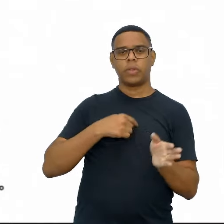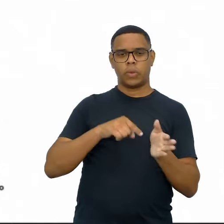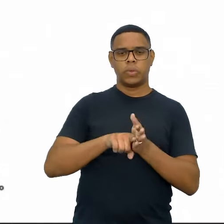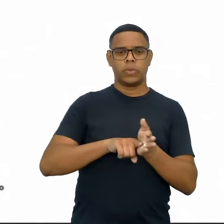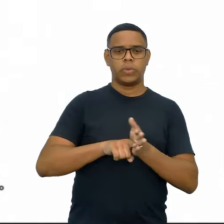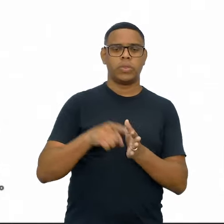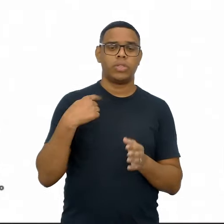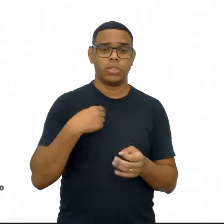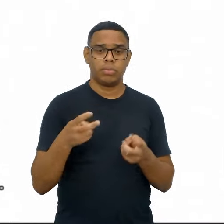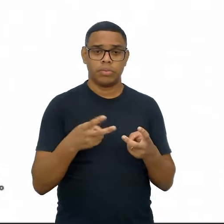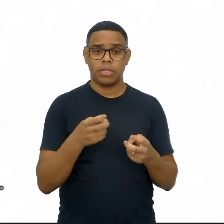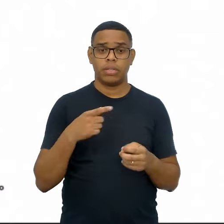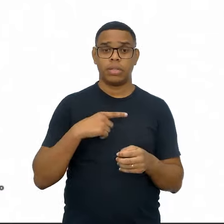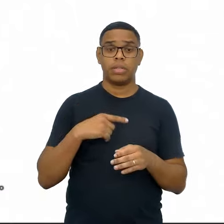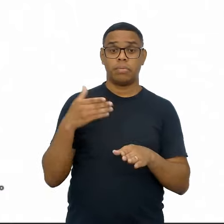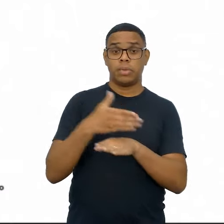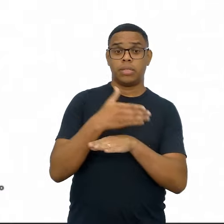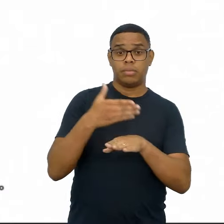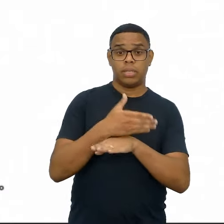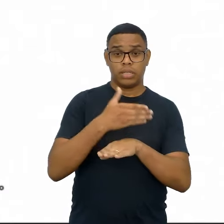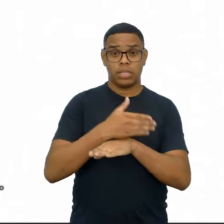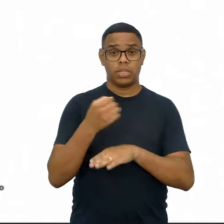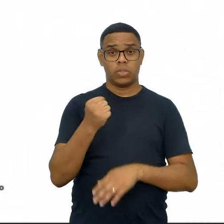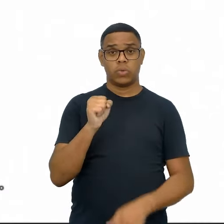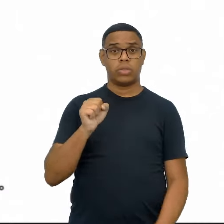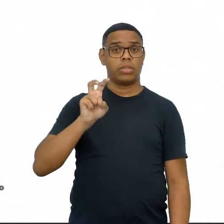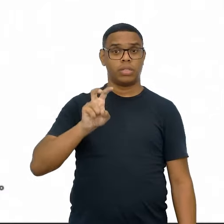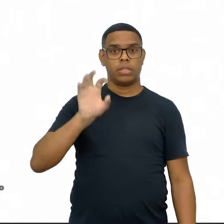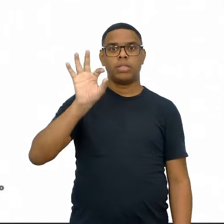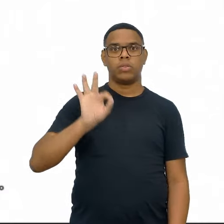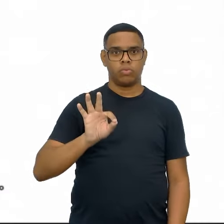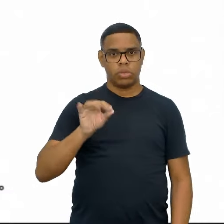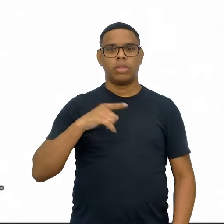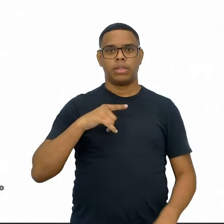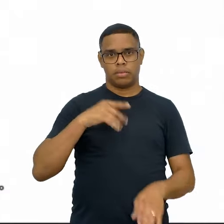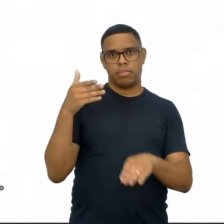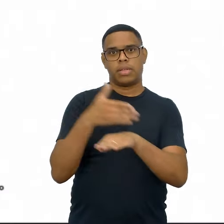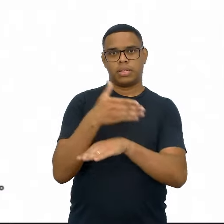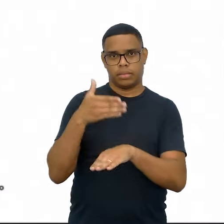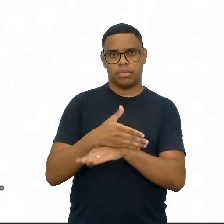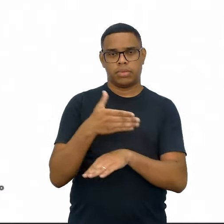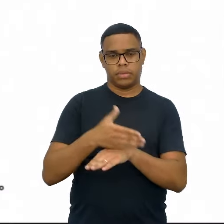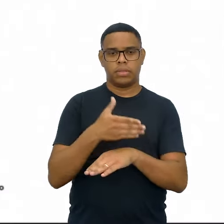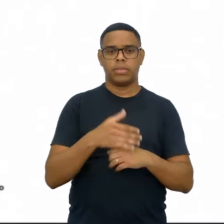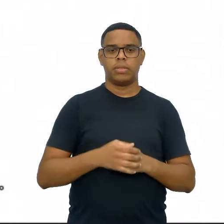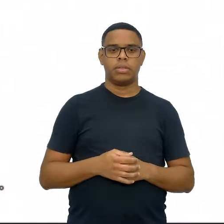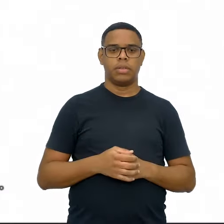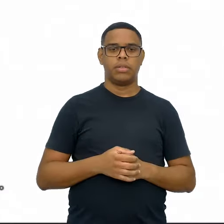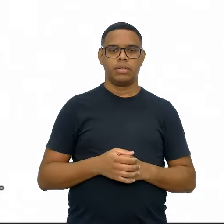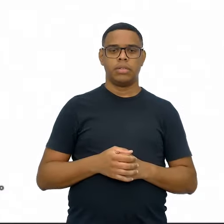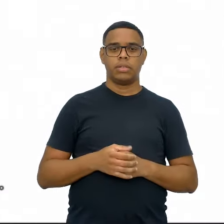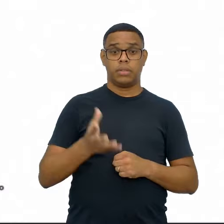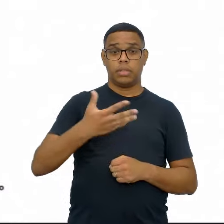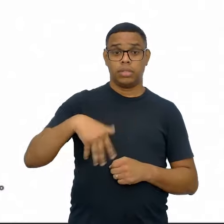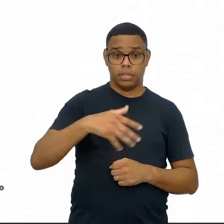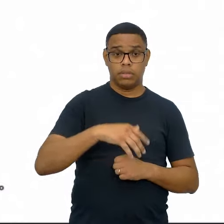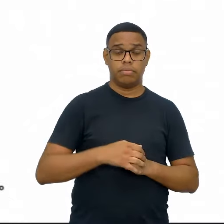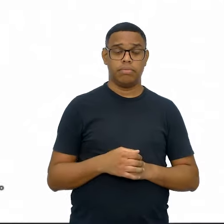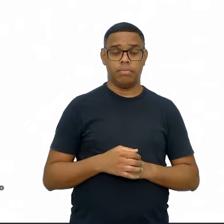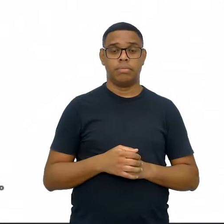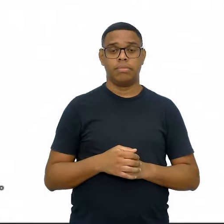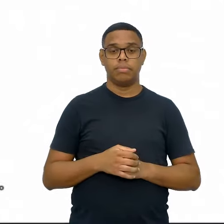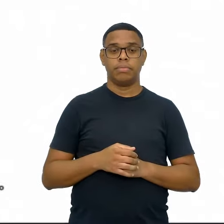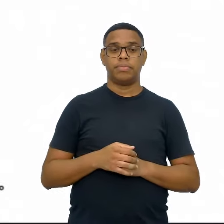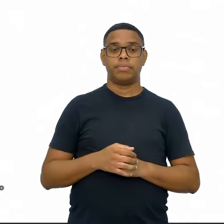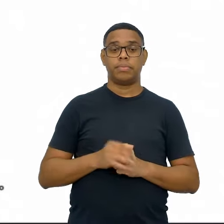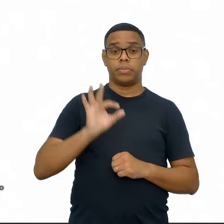pode observar, ela teve uma taxa de participação de 85%, né, na rede.